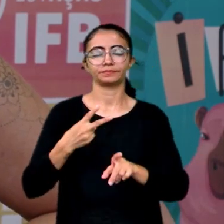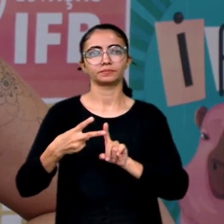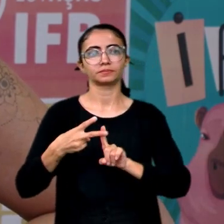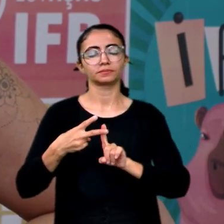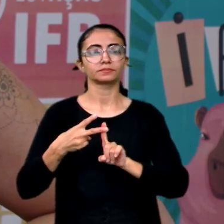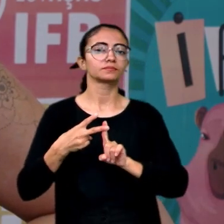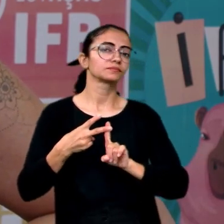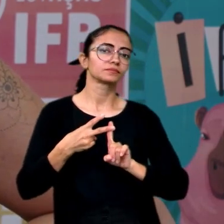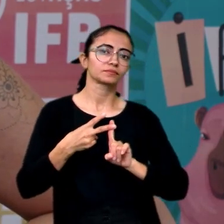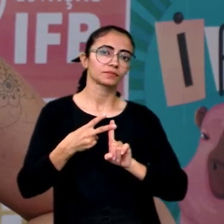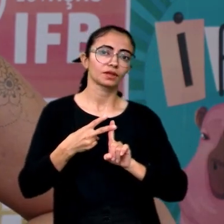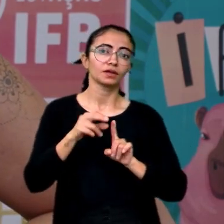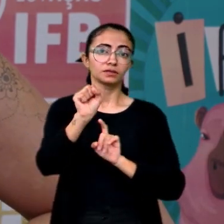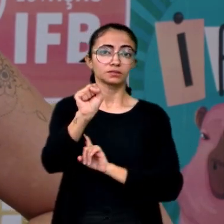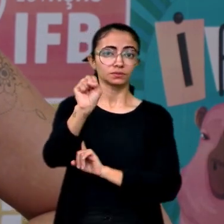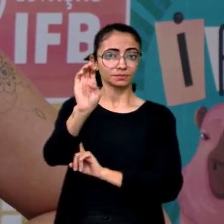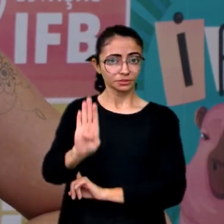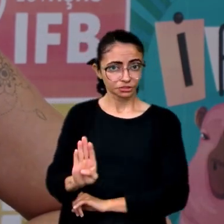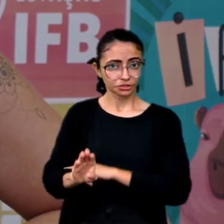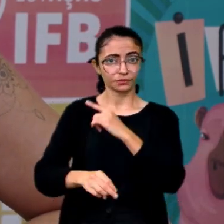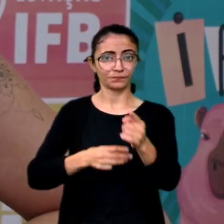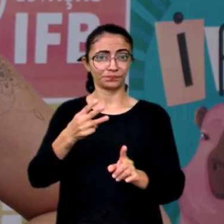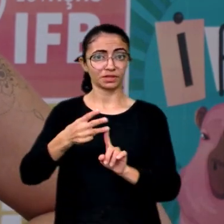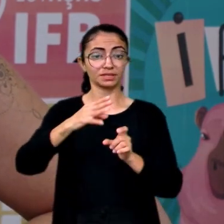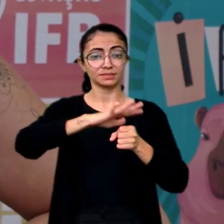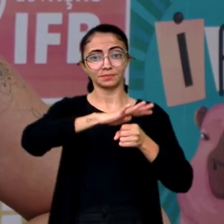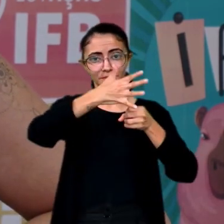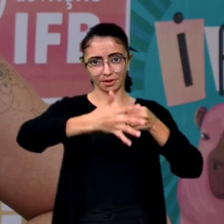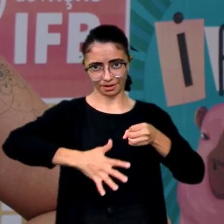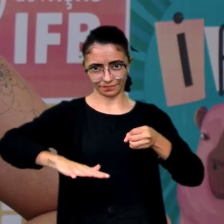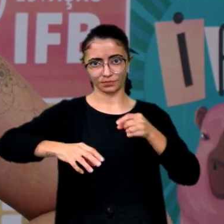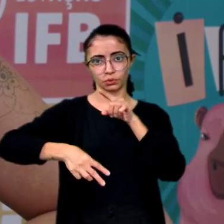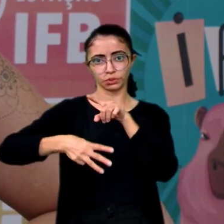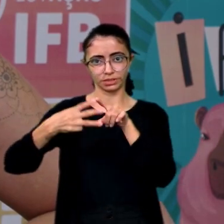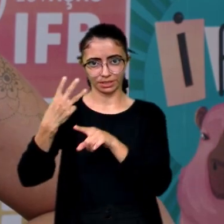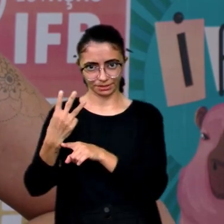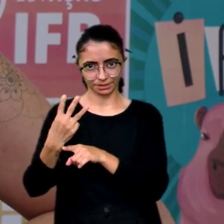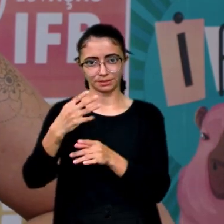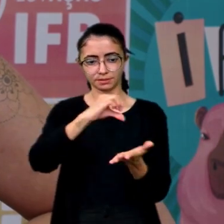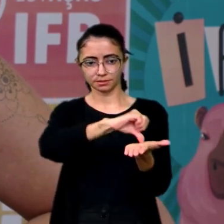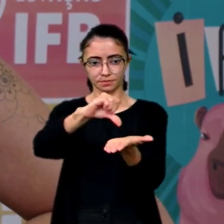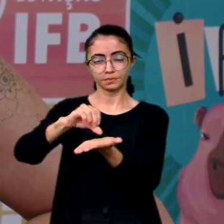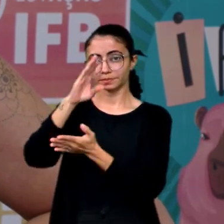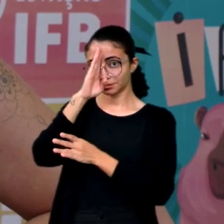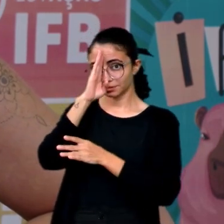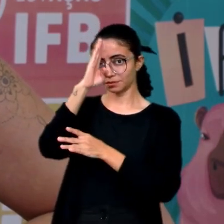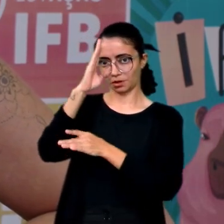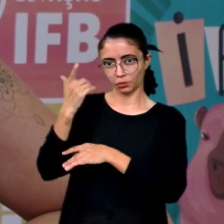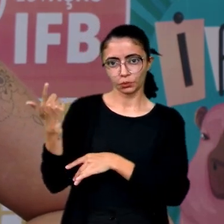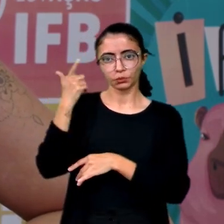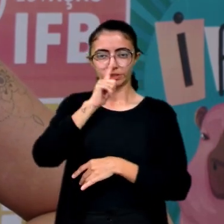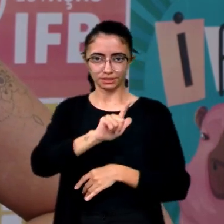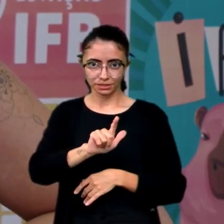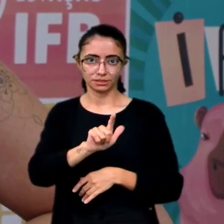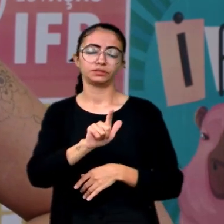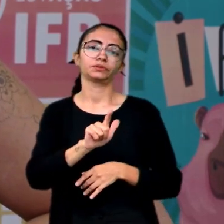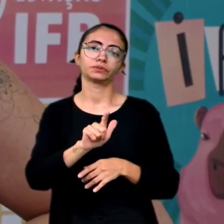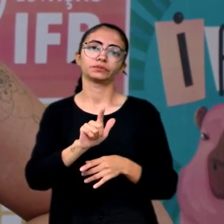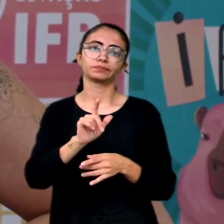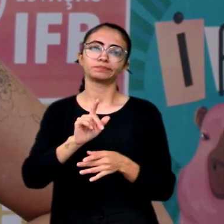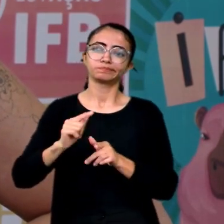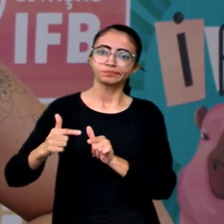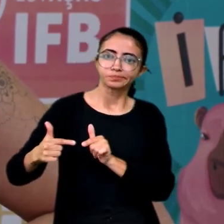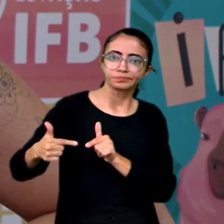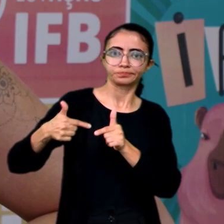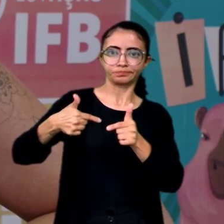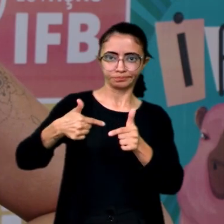Sebastião, o Campus Samambaia. Por quê? Eles conseguiram, né, implantar